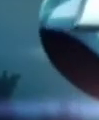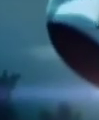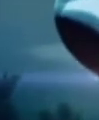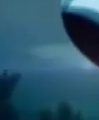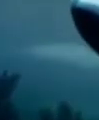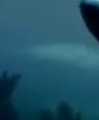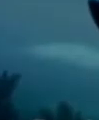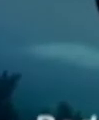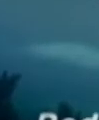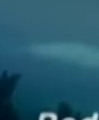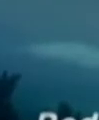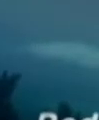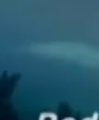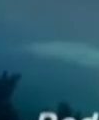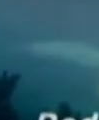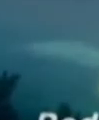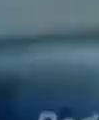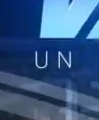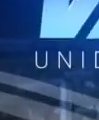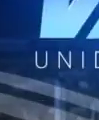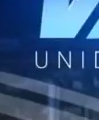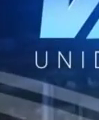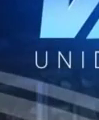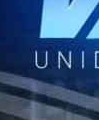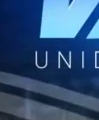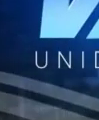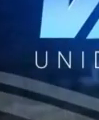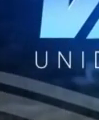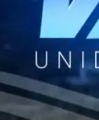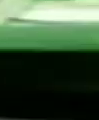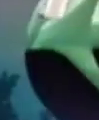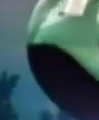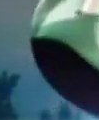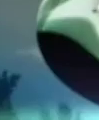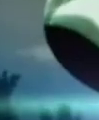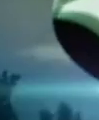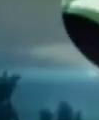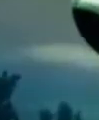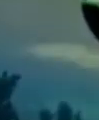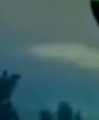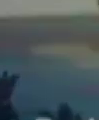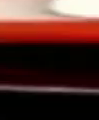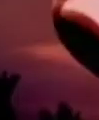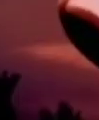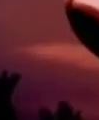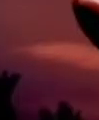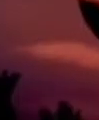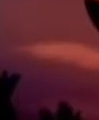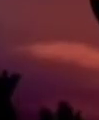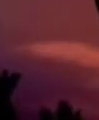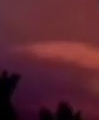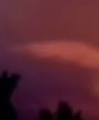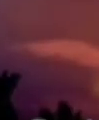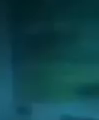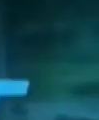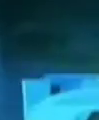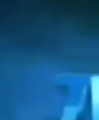Atenção emissoras que fazem parte da RCT, Rede Comunidade de Televisão, para a formação de rede.